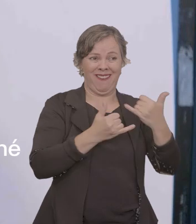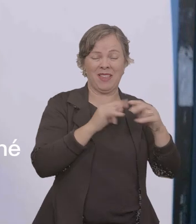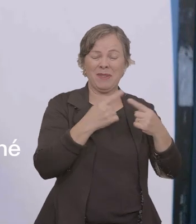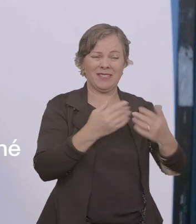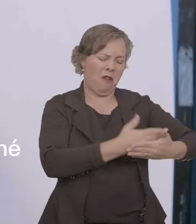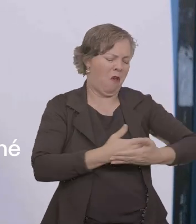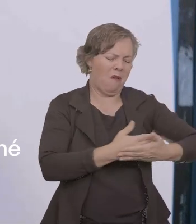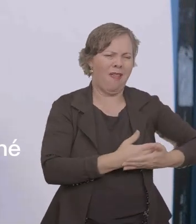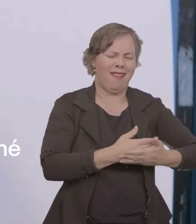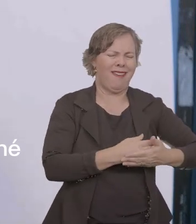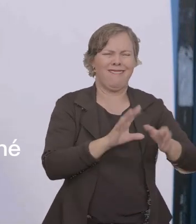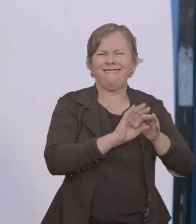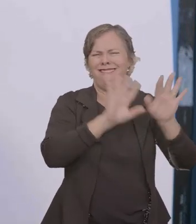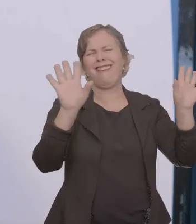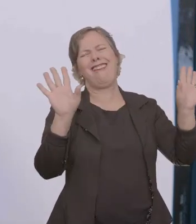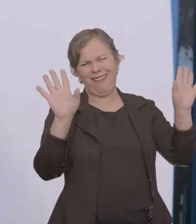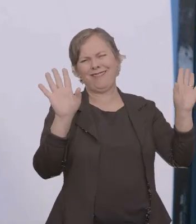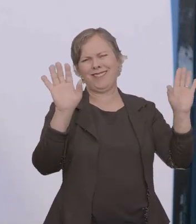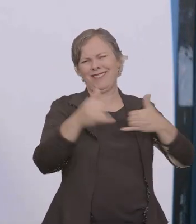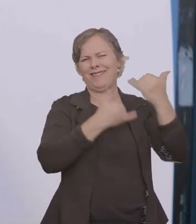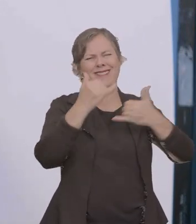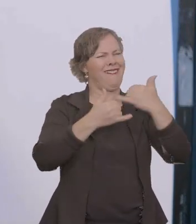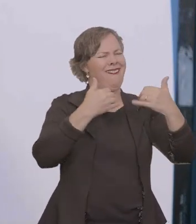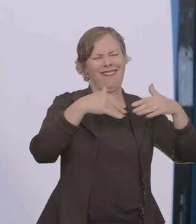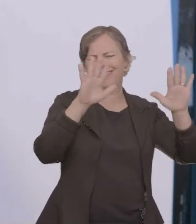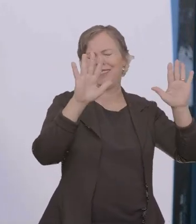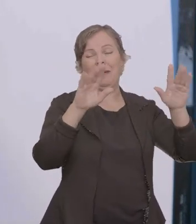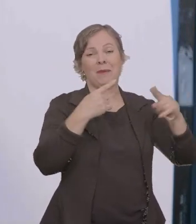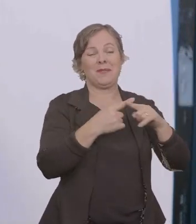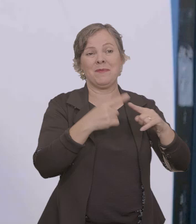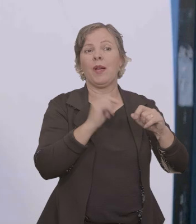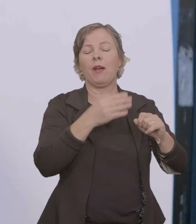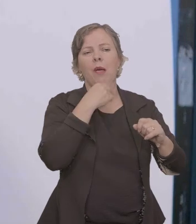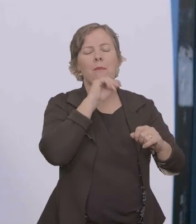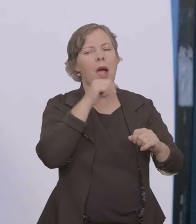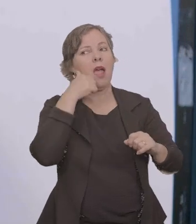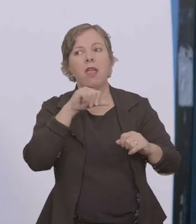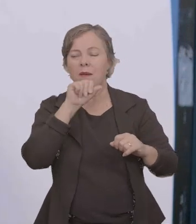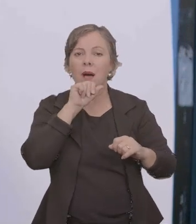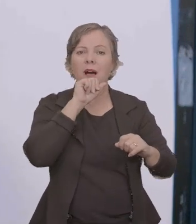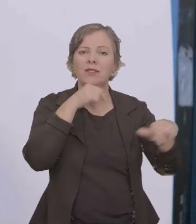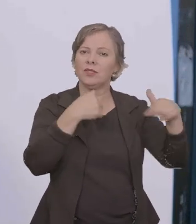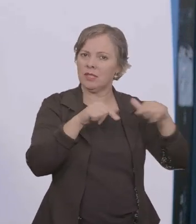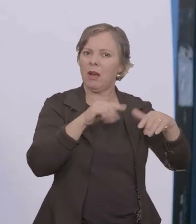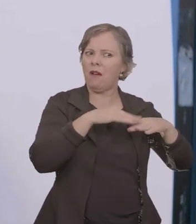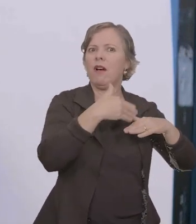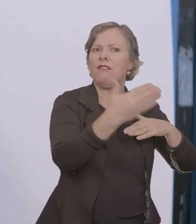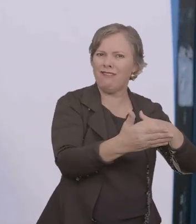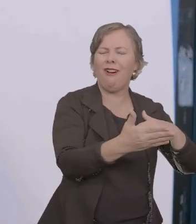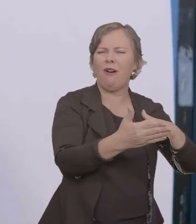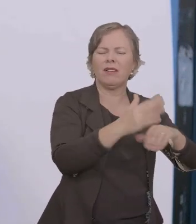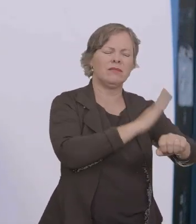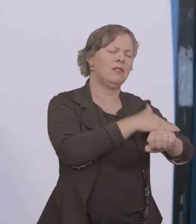vê os bebês dos Rugrats soltos, né? Vivendo por aí altas aventuras. É porque justamente os pais eles já vinham de trabalhar fora, né?